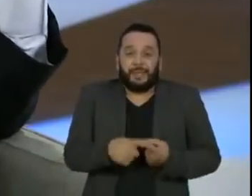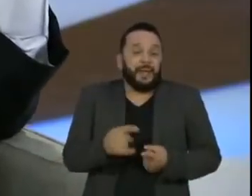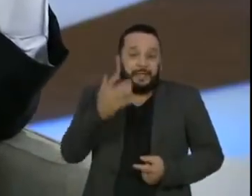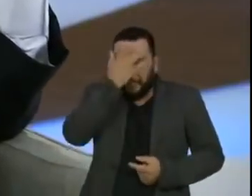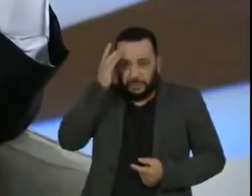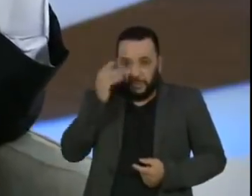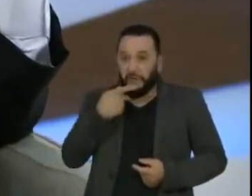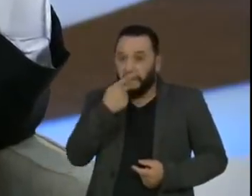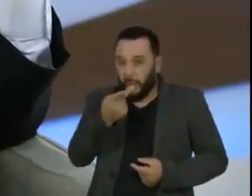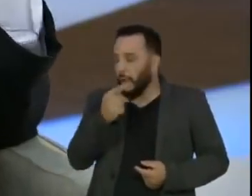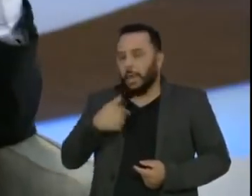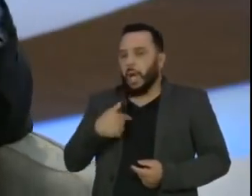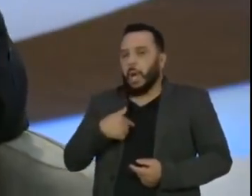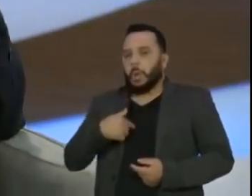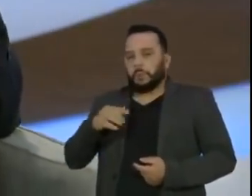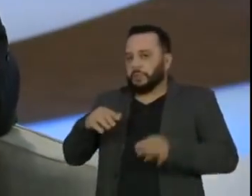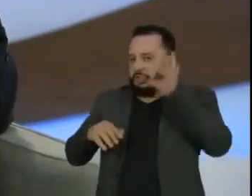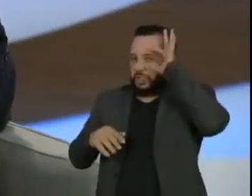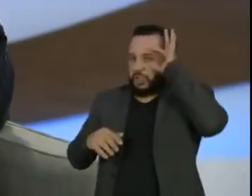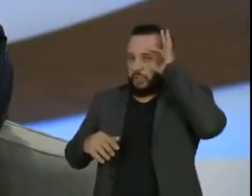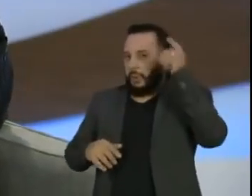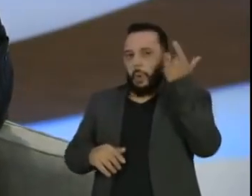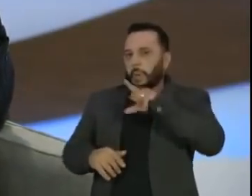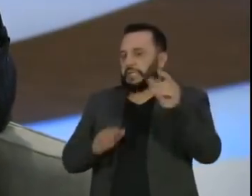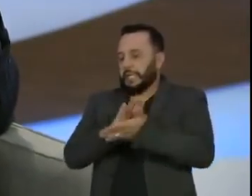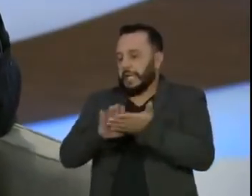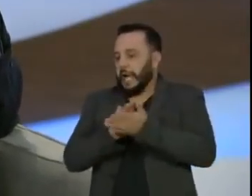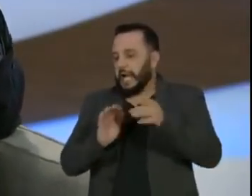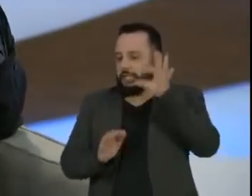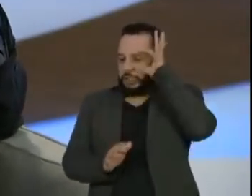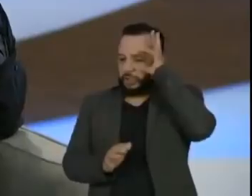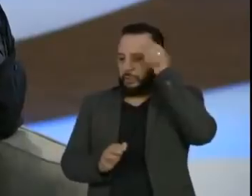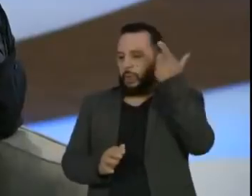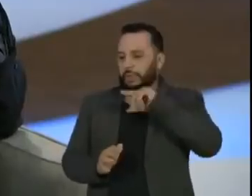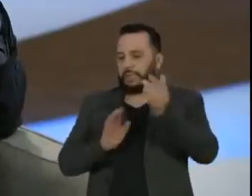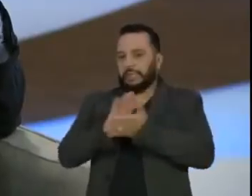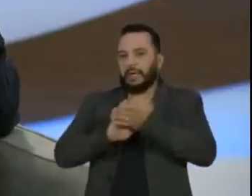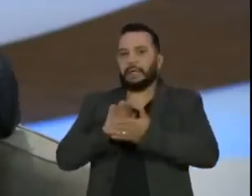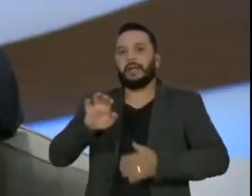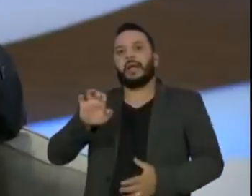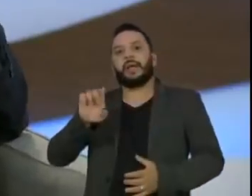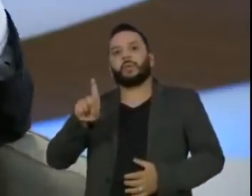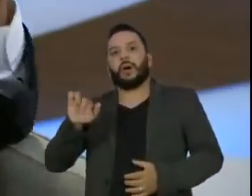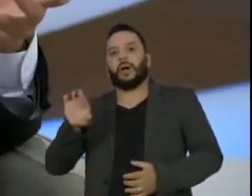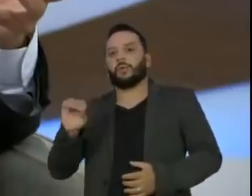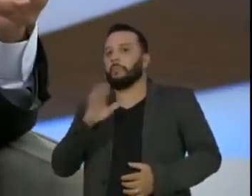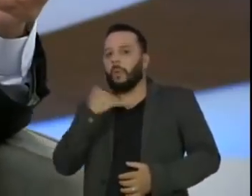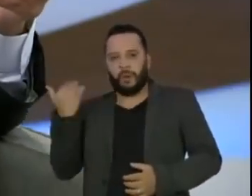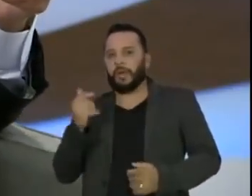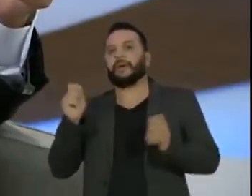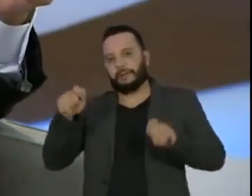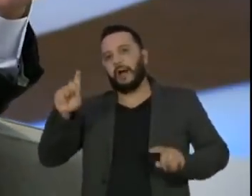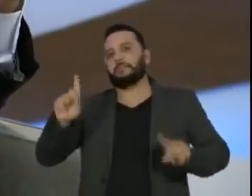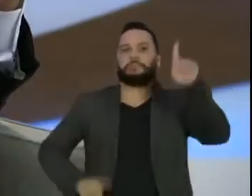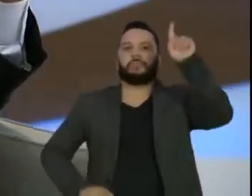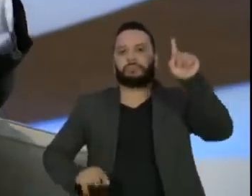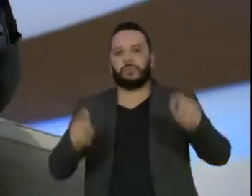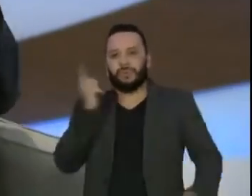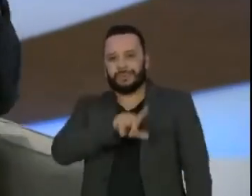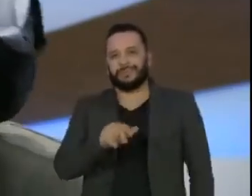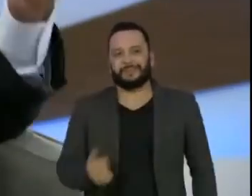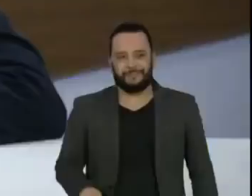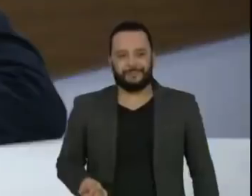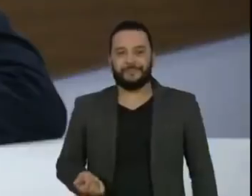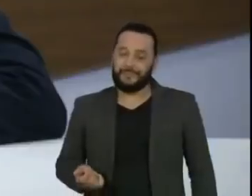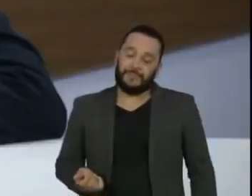conseguiria se reeleger e dentro disso às vezes você tem que vocalizar até de uma forma exagerada